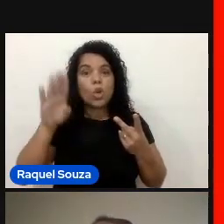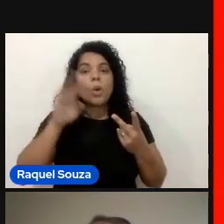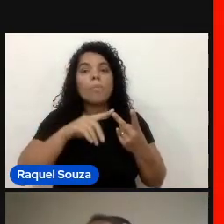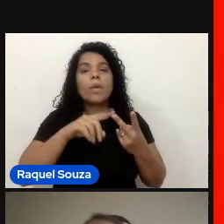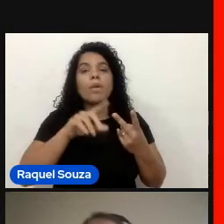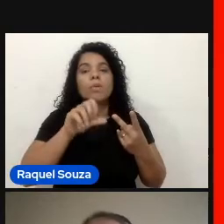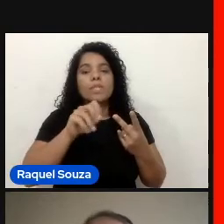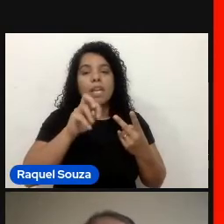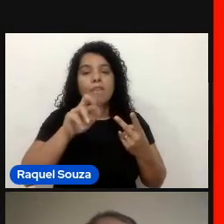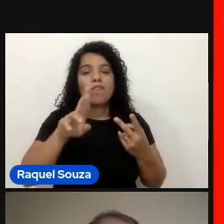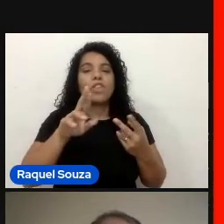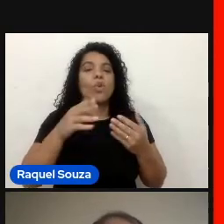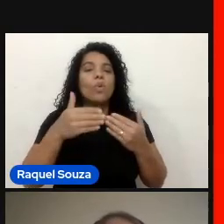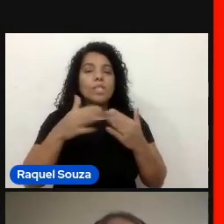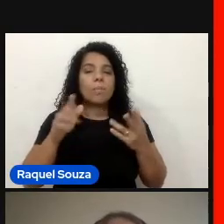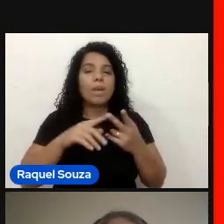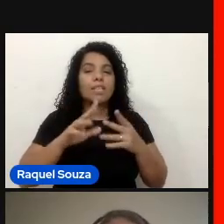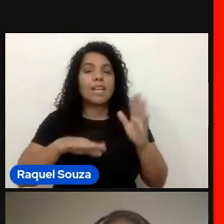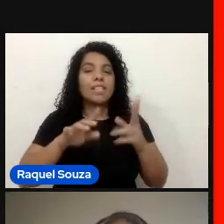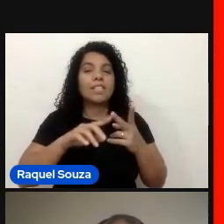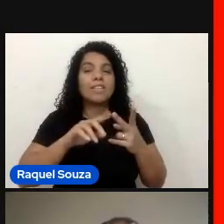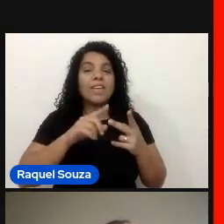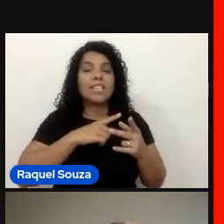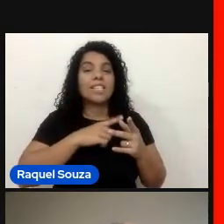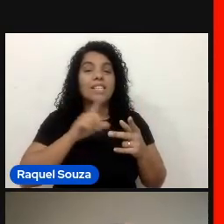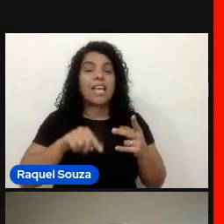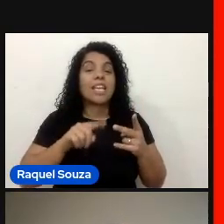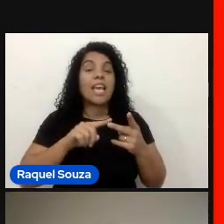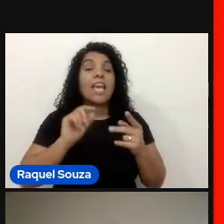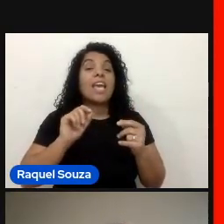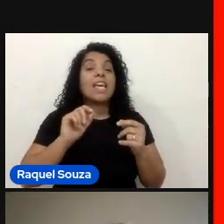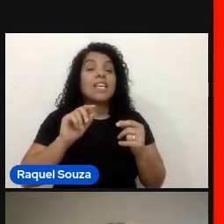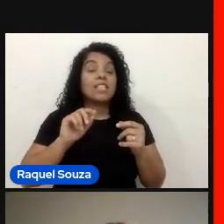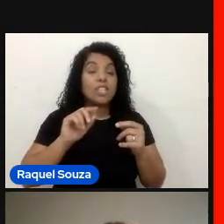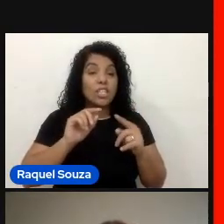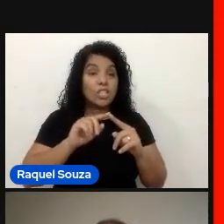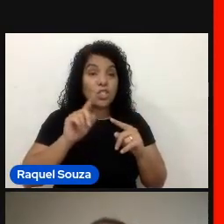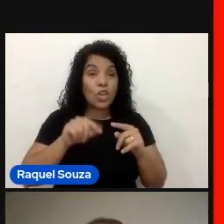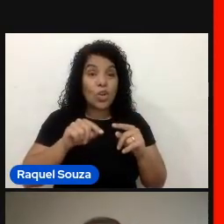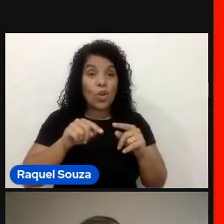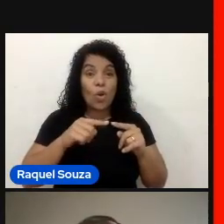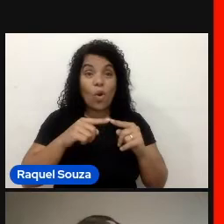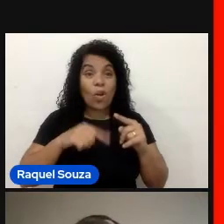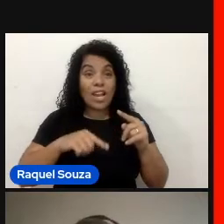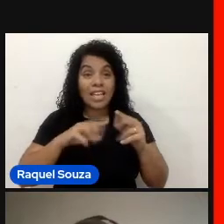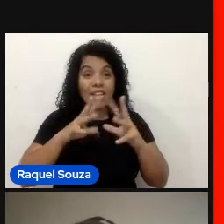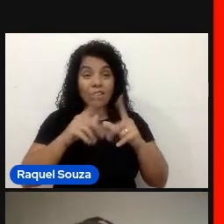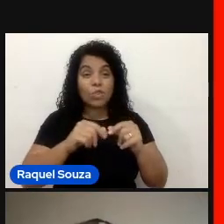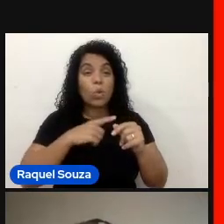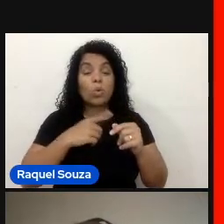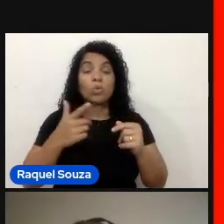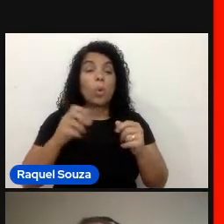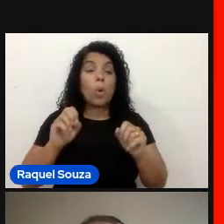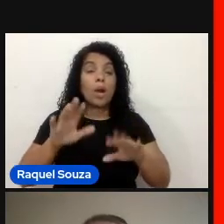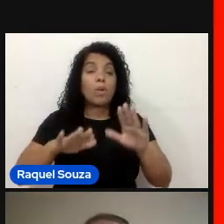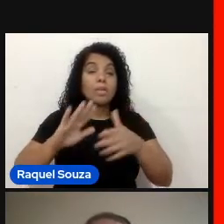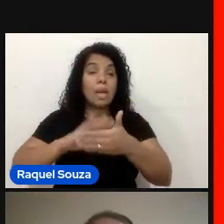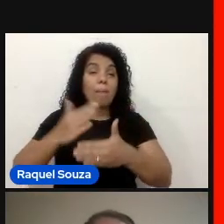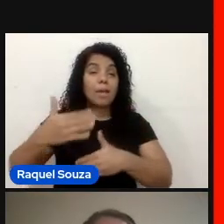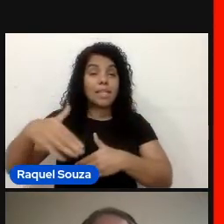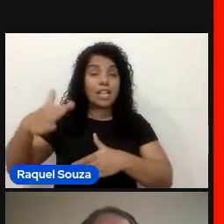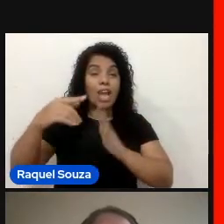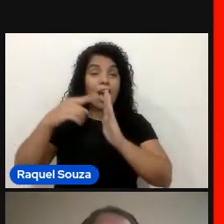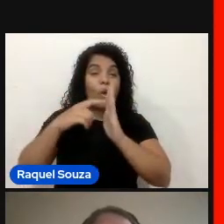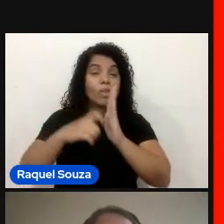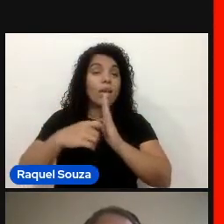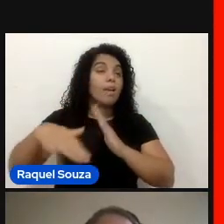vezes desconectava tudo, todos os testes falhavam. Era o tipo de coisa que você tinha que deixar a máquina rodando lá e fazer outra coisa,